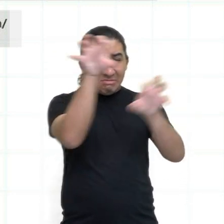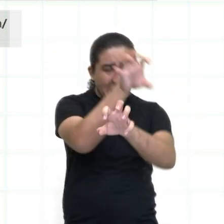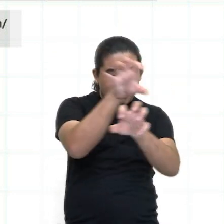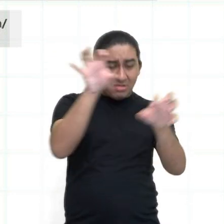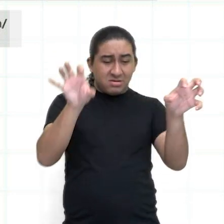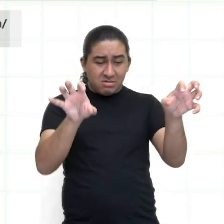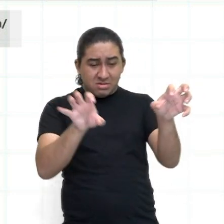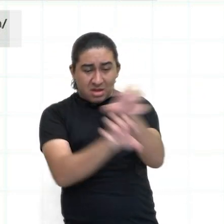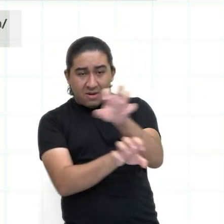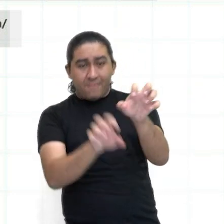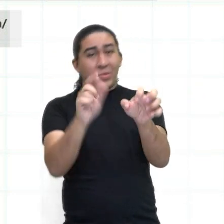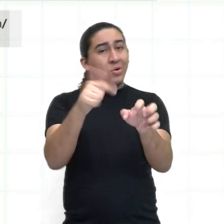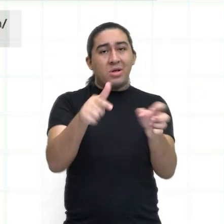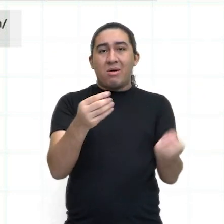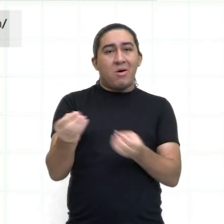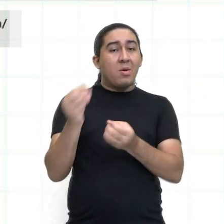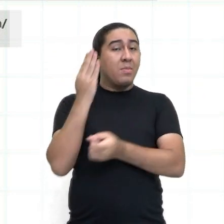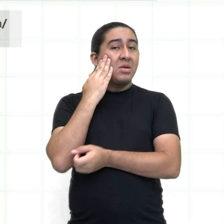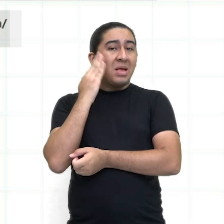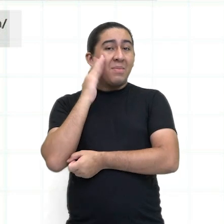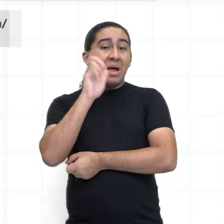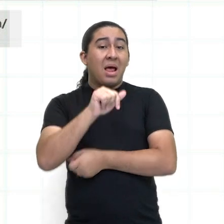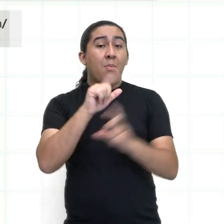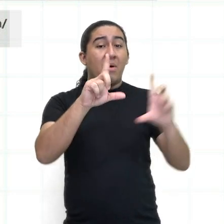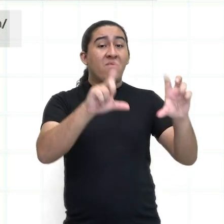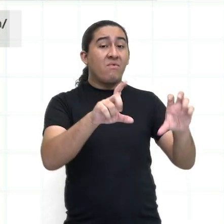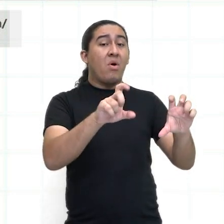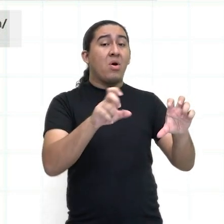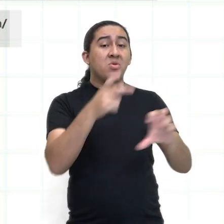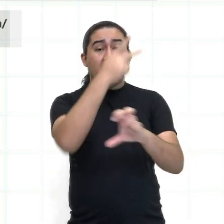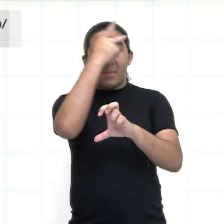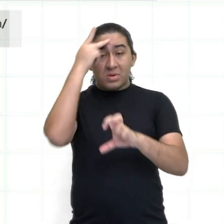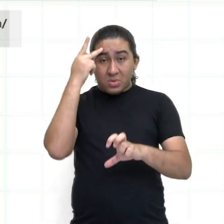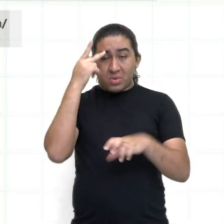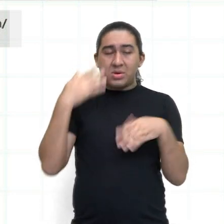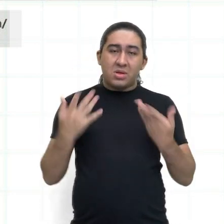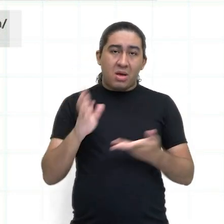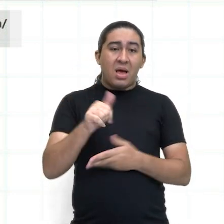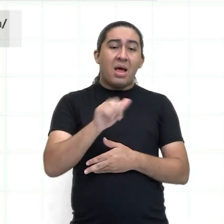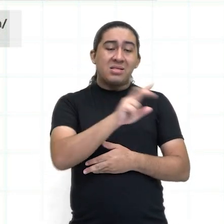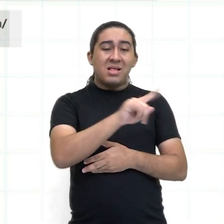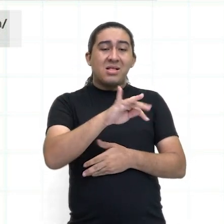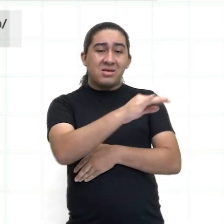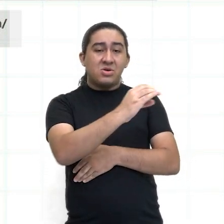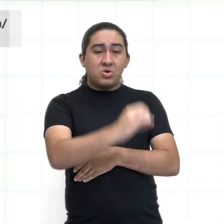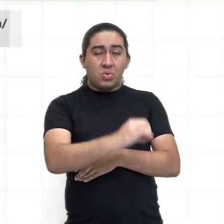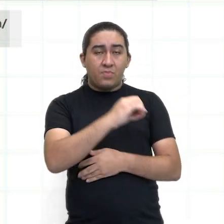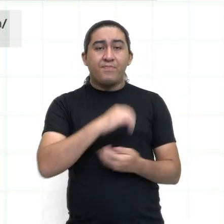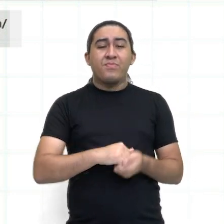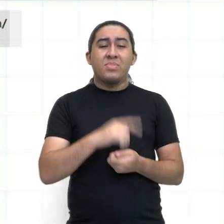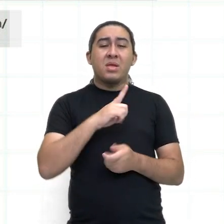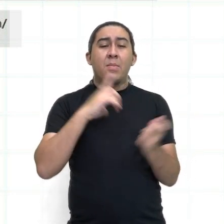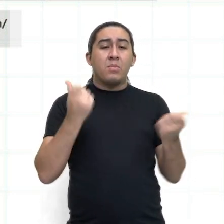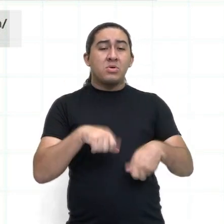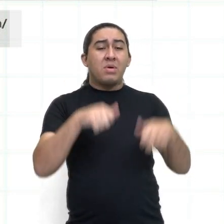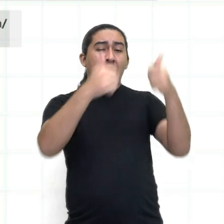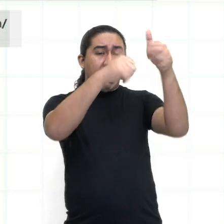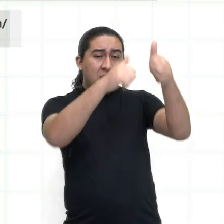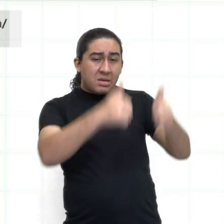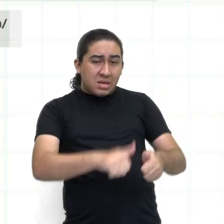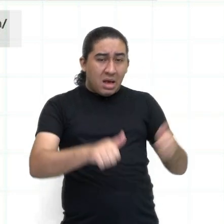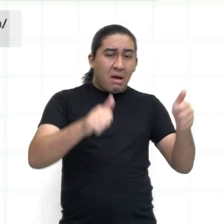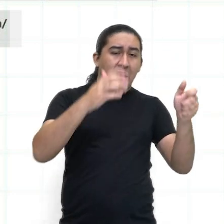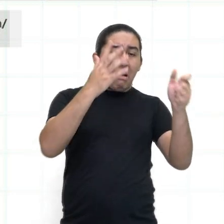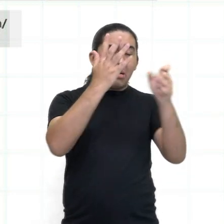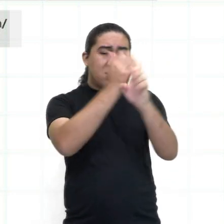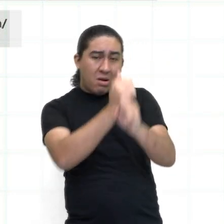era fotografia, que era a imagem de uma pessoa. Então, é chamado de analítico, que vem do analisar, do